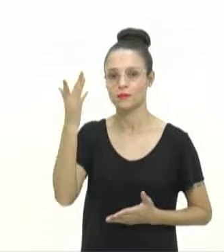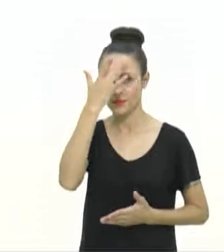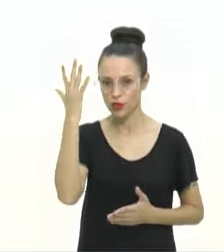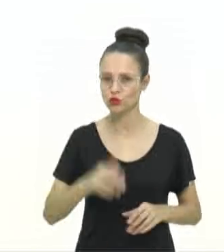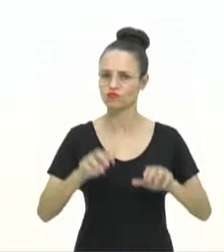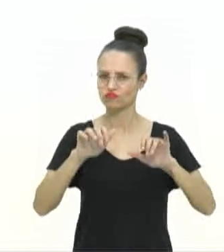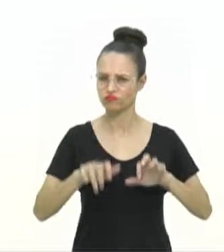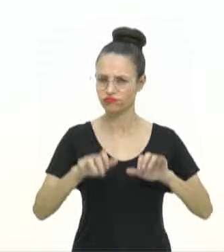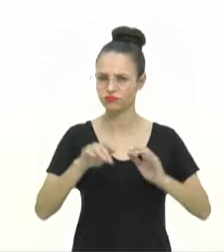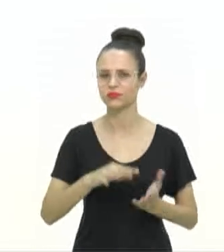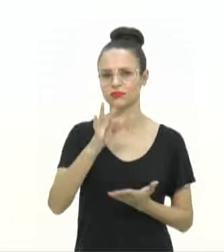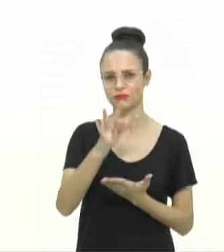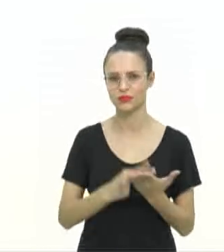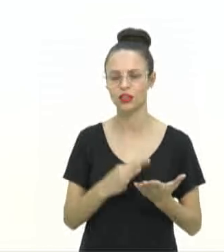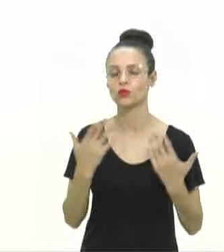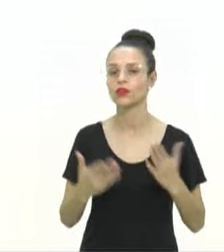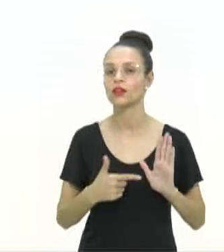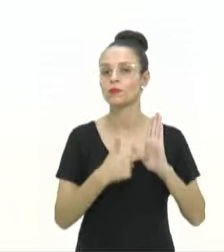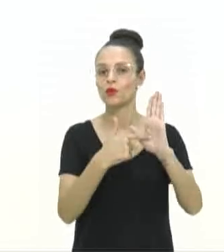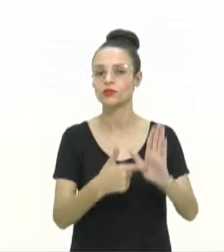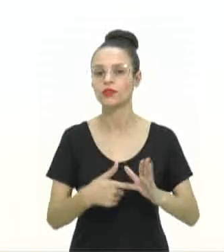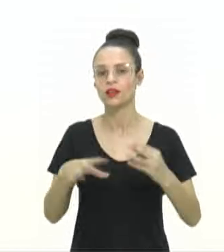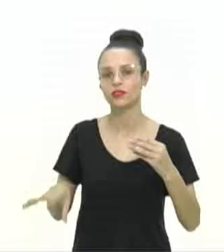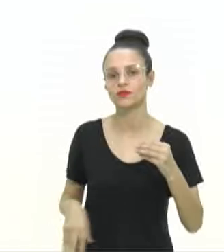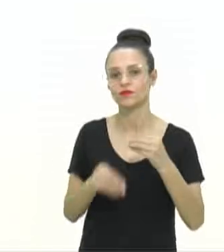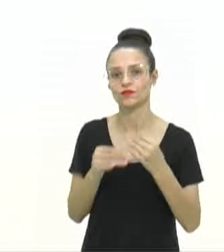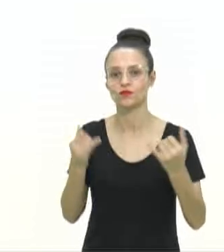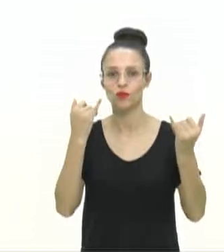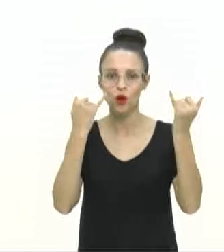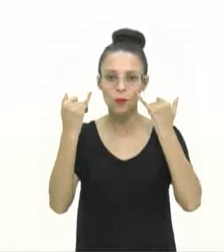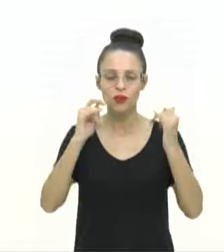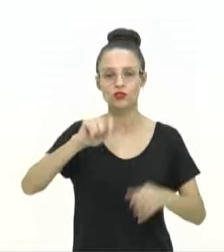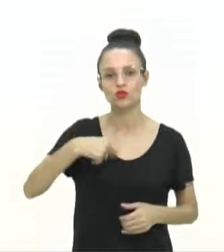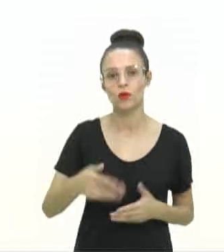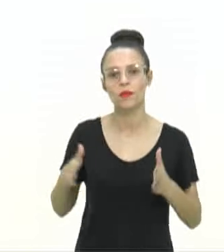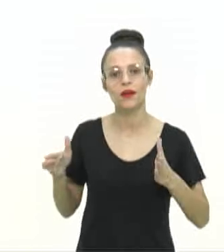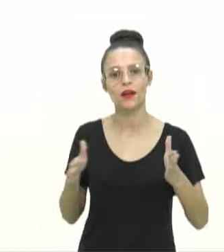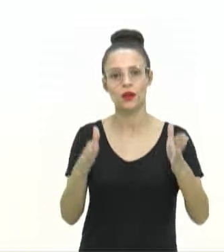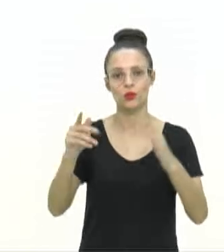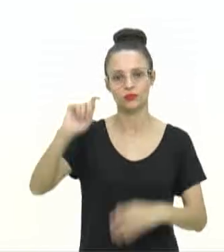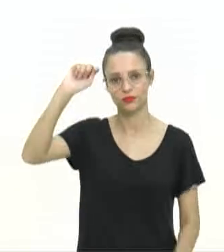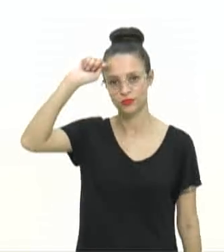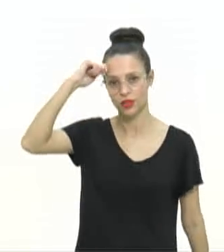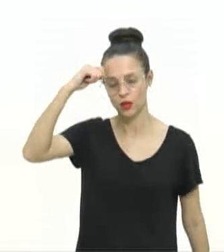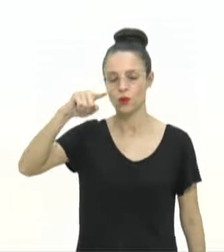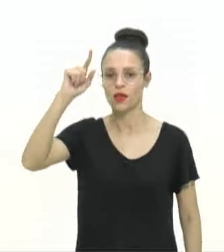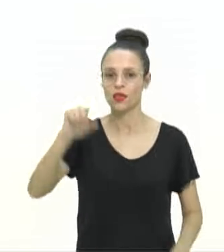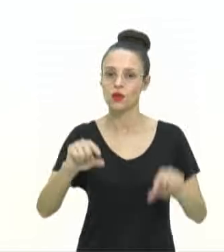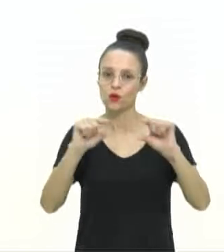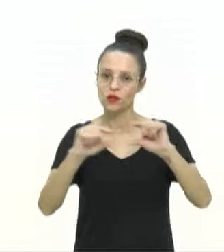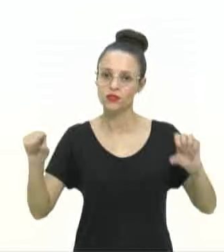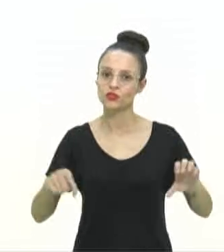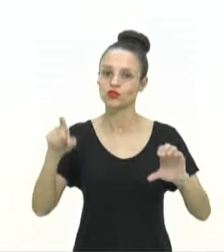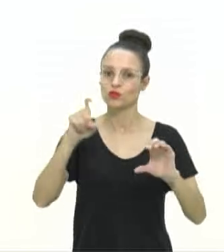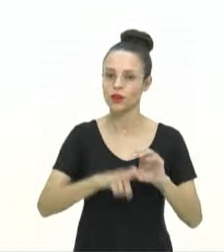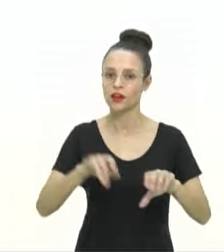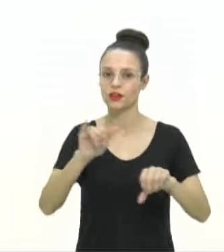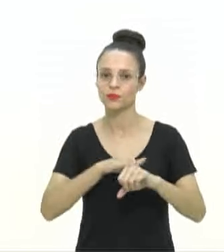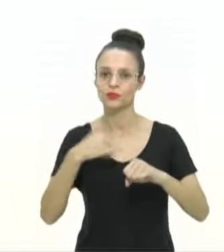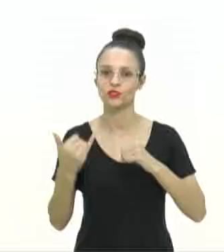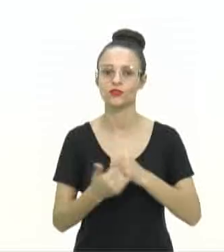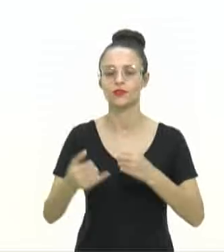quis intencionalmente oferecer informações adicionais sobre o Rio Negro. Trata-se de uma oração subordinada,